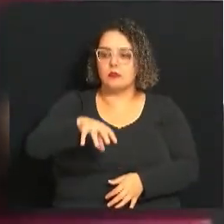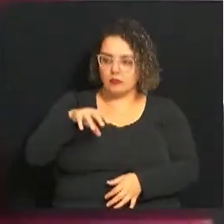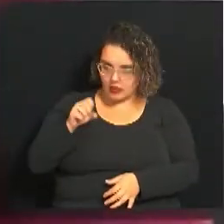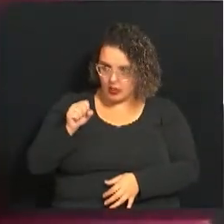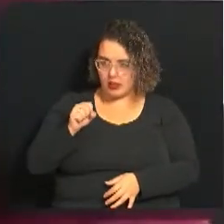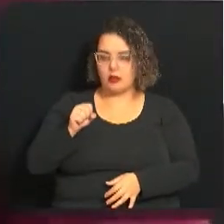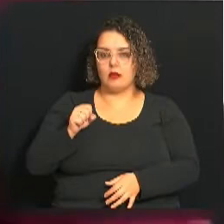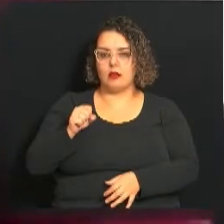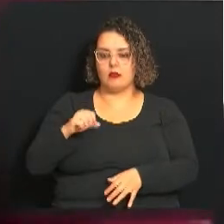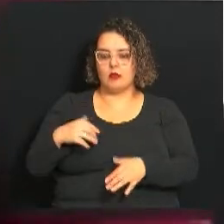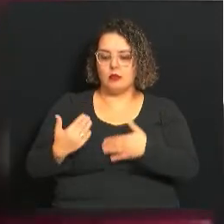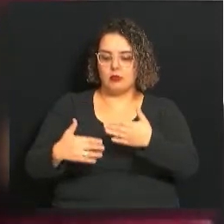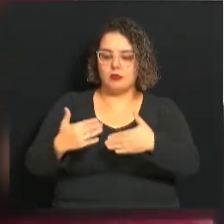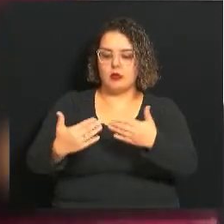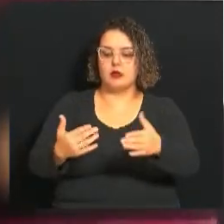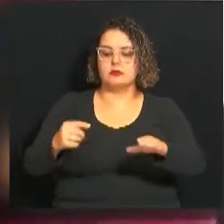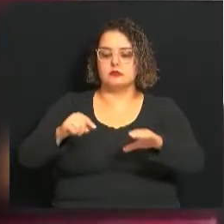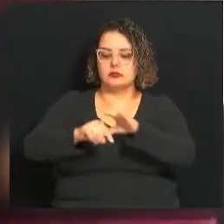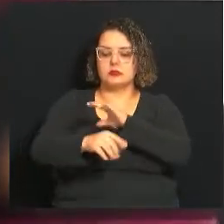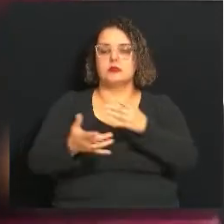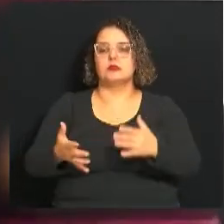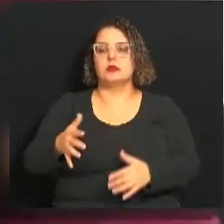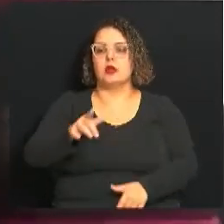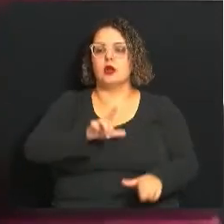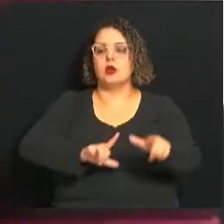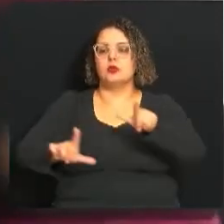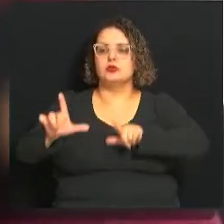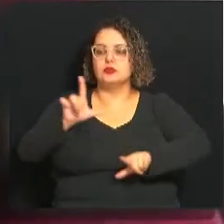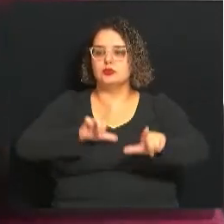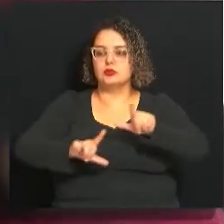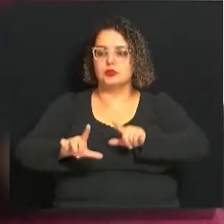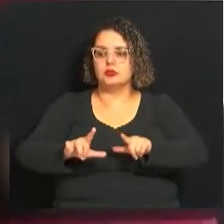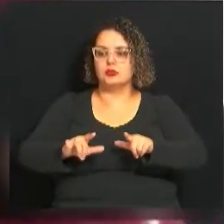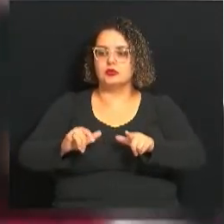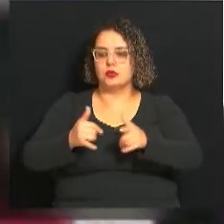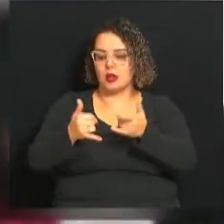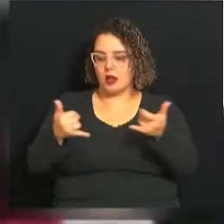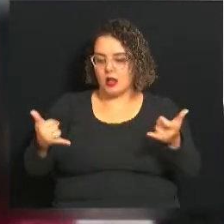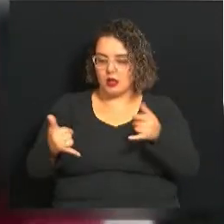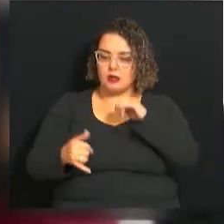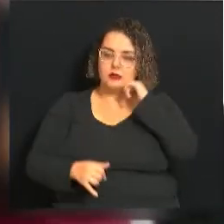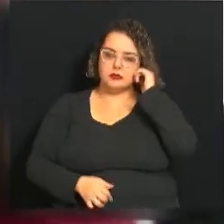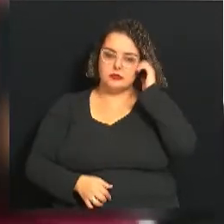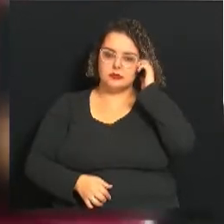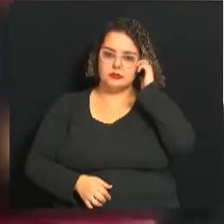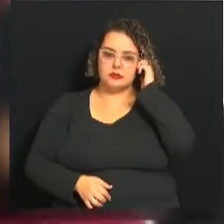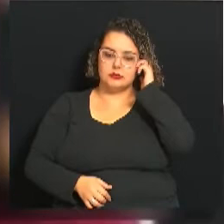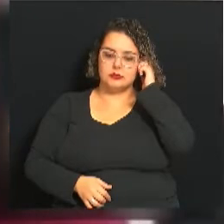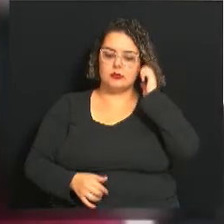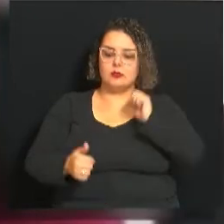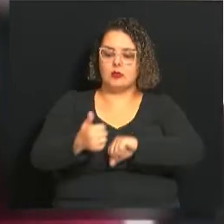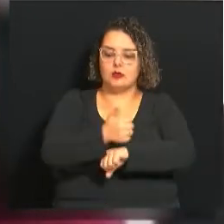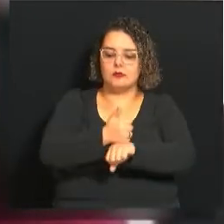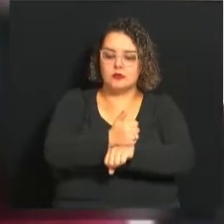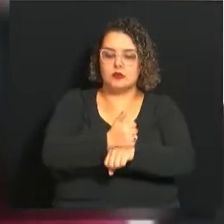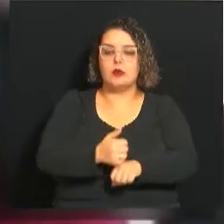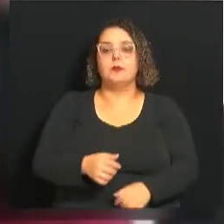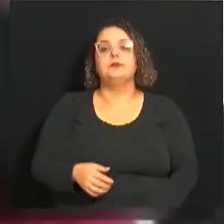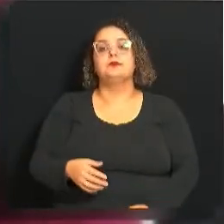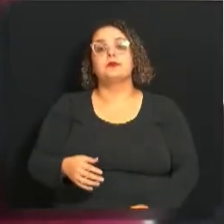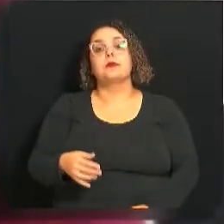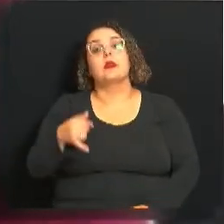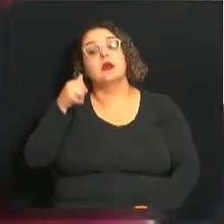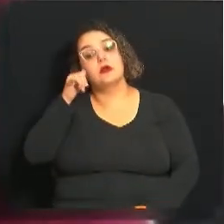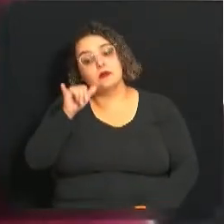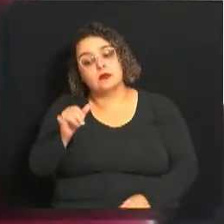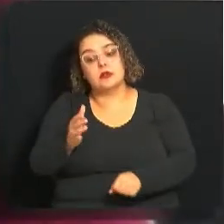estação avançada, que é onde logisticamente ficam os nossos eletricistas. E fazemos, como medida preventiva, né,